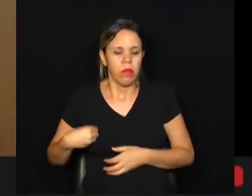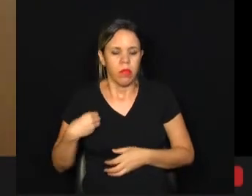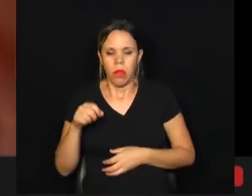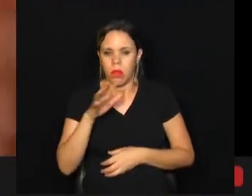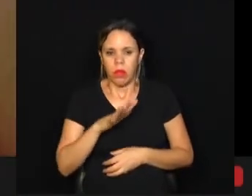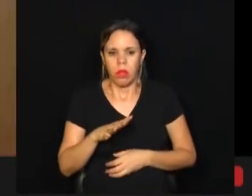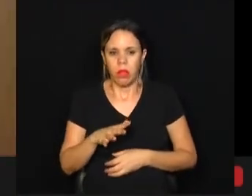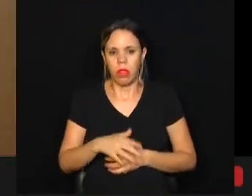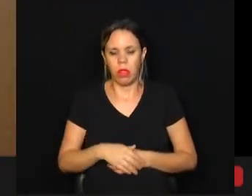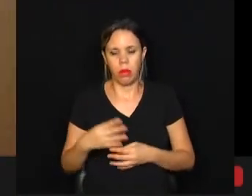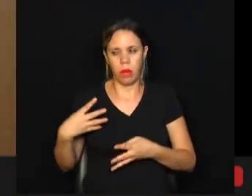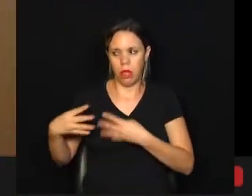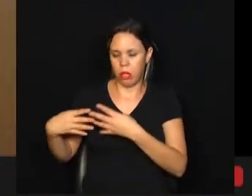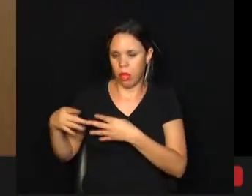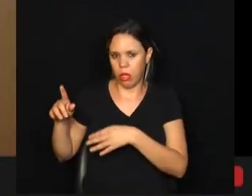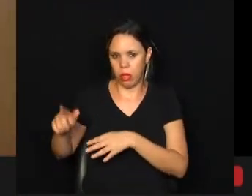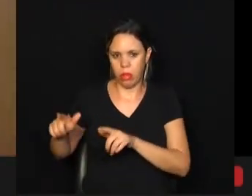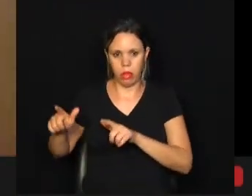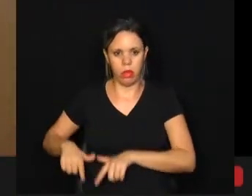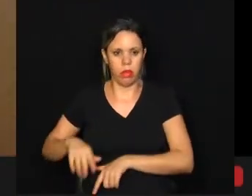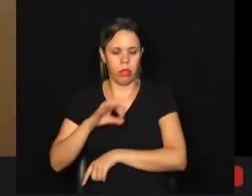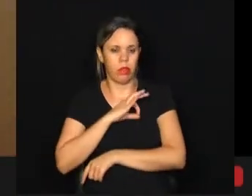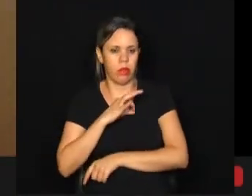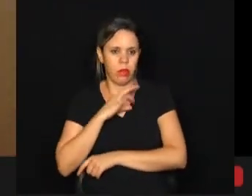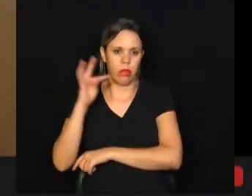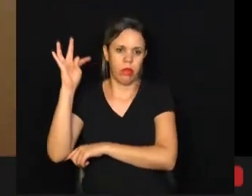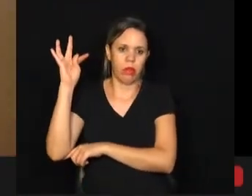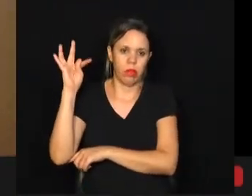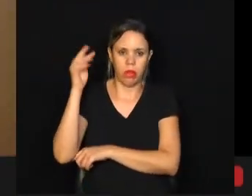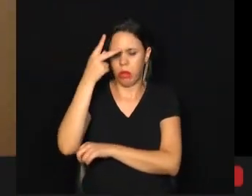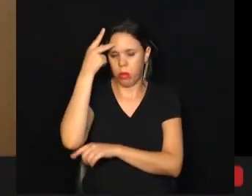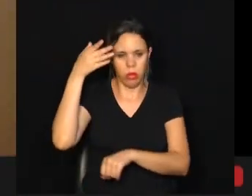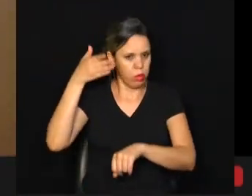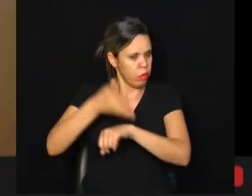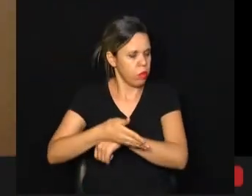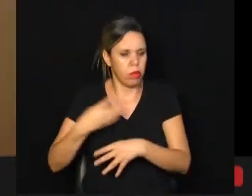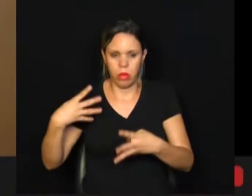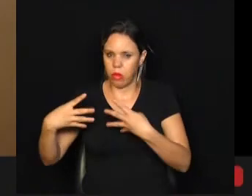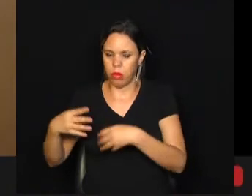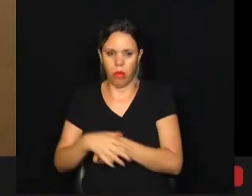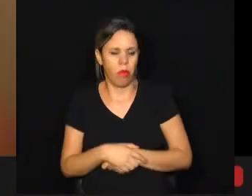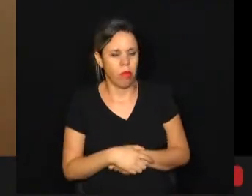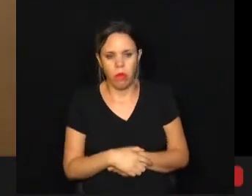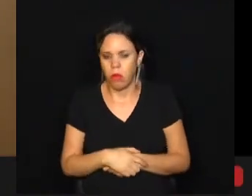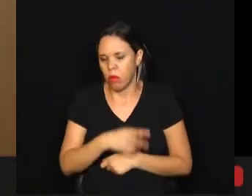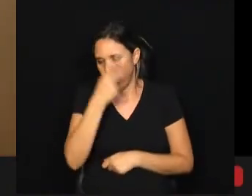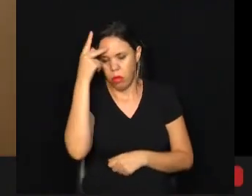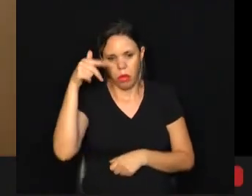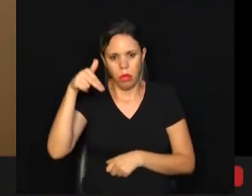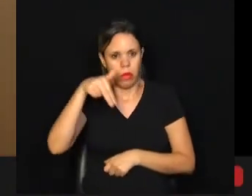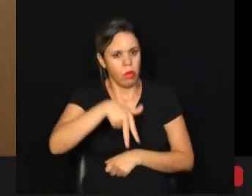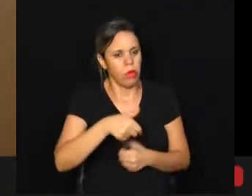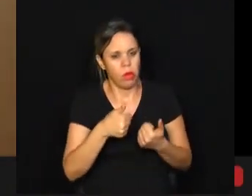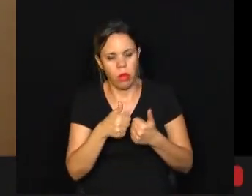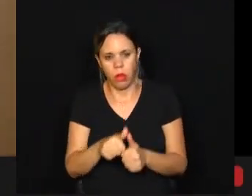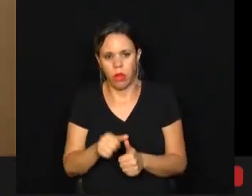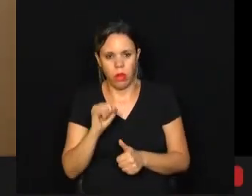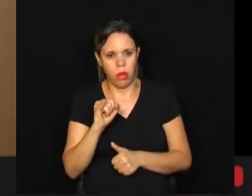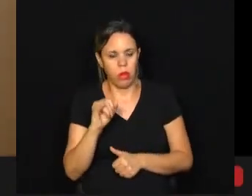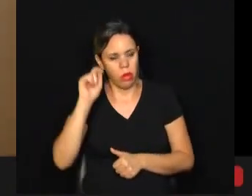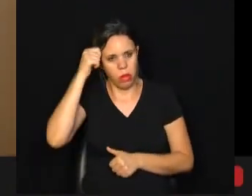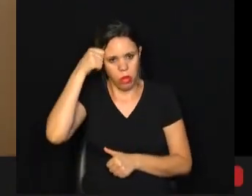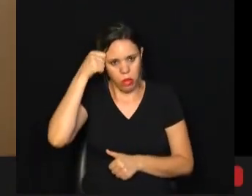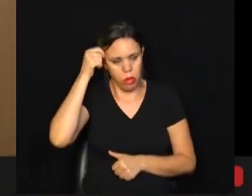Geraldo colocou policiais nos terminais. As pessoas não podiam entrar em Barão Geraldo. As pessoas desciam dos ônibus. Se era